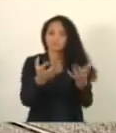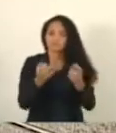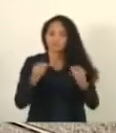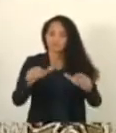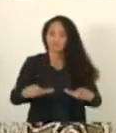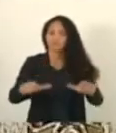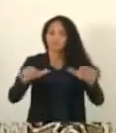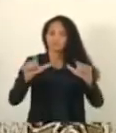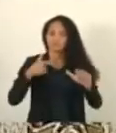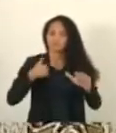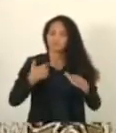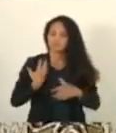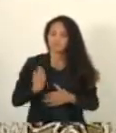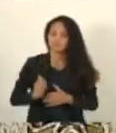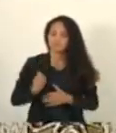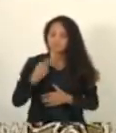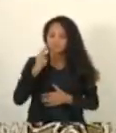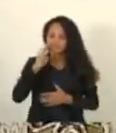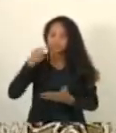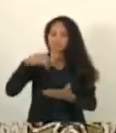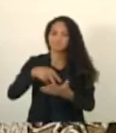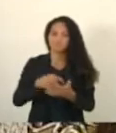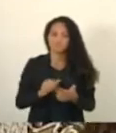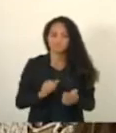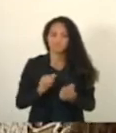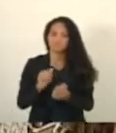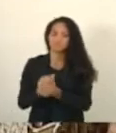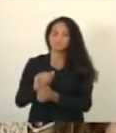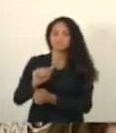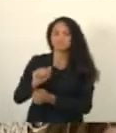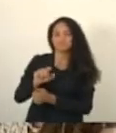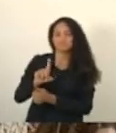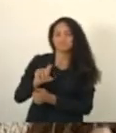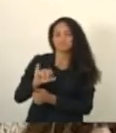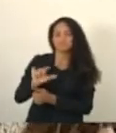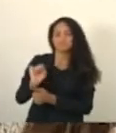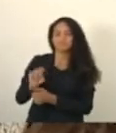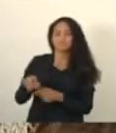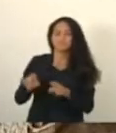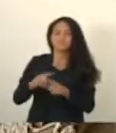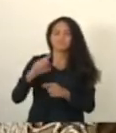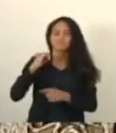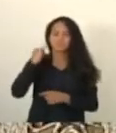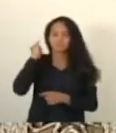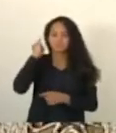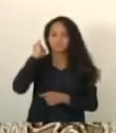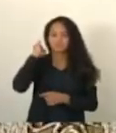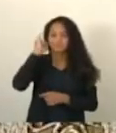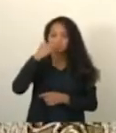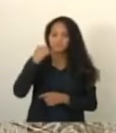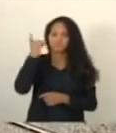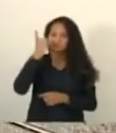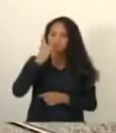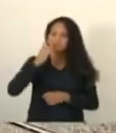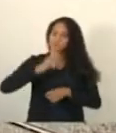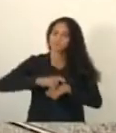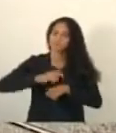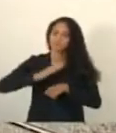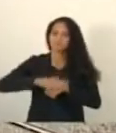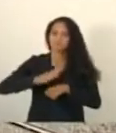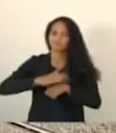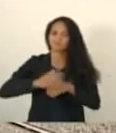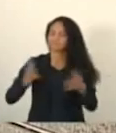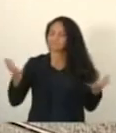Eu também estava lá, junto com o deputado Adilson Espíndola e a deputada Janete. Foi um momento glorioso para todos